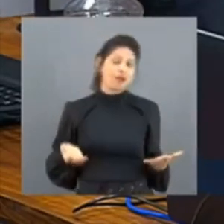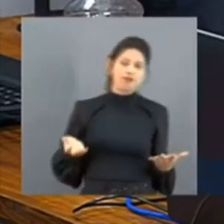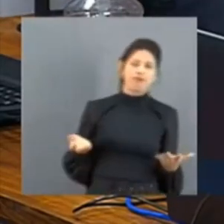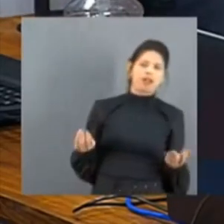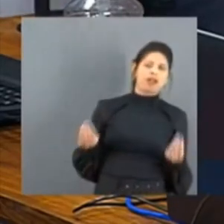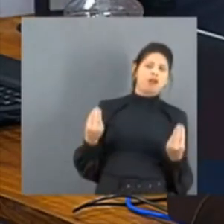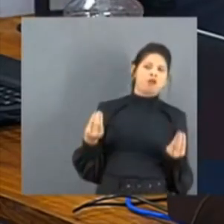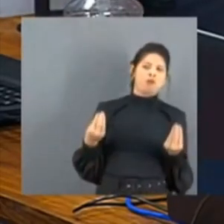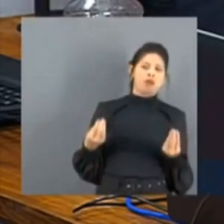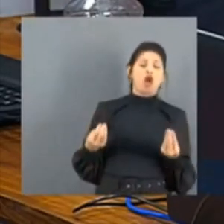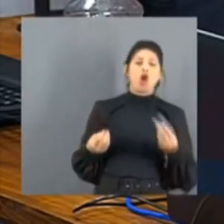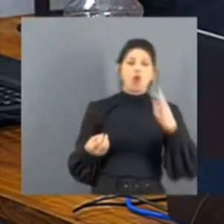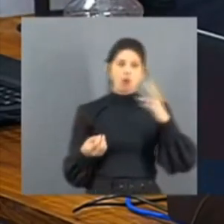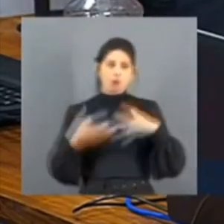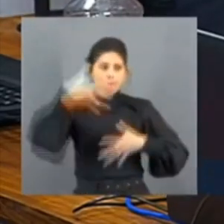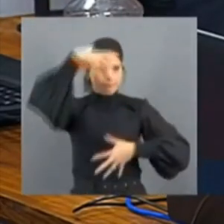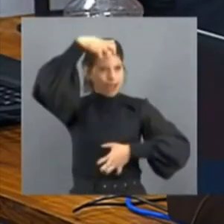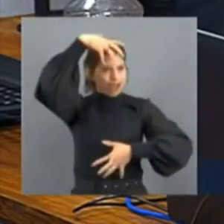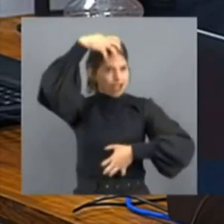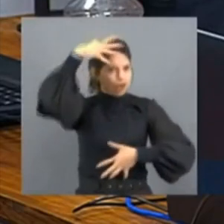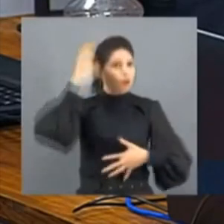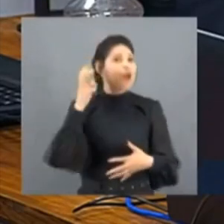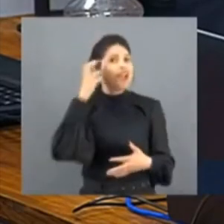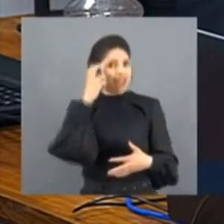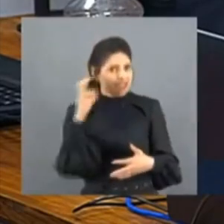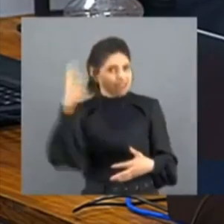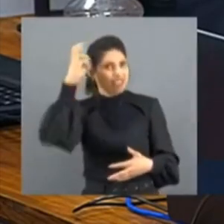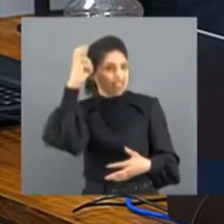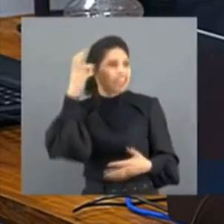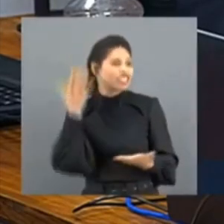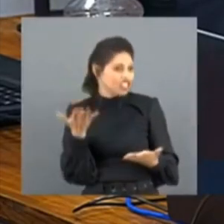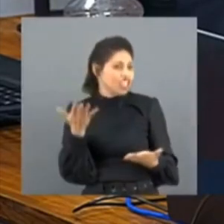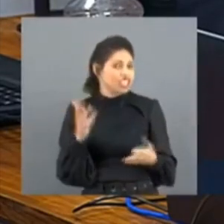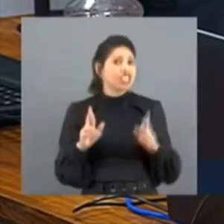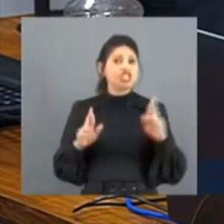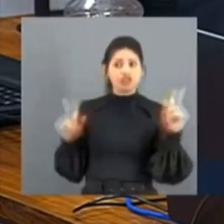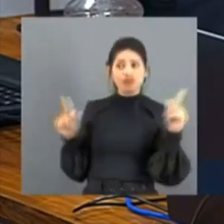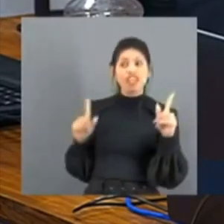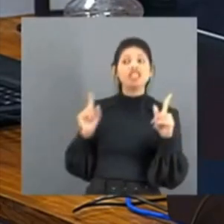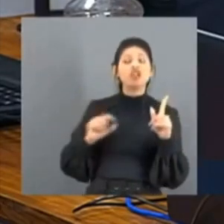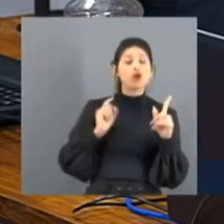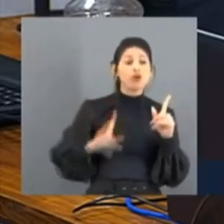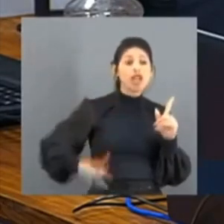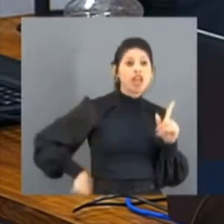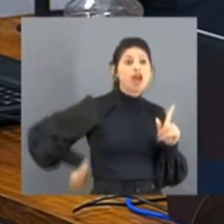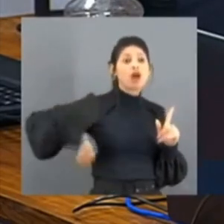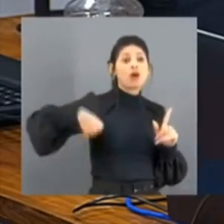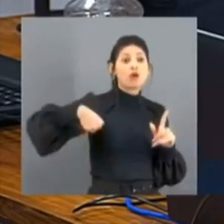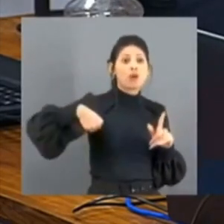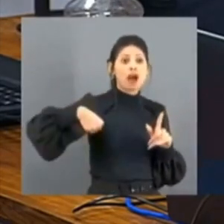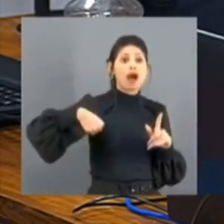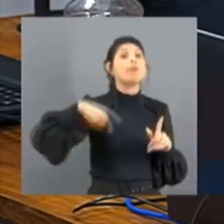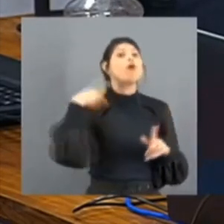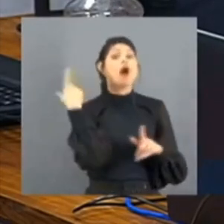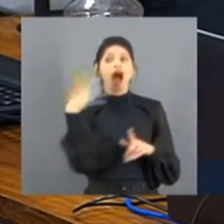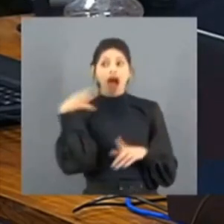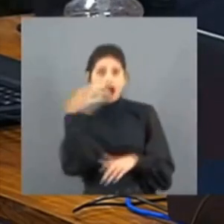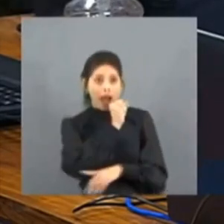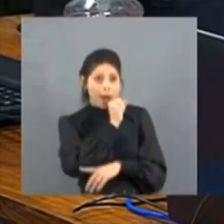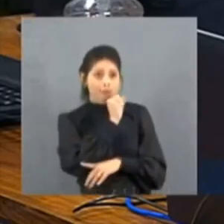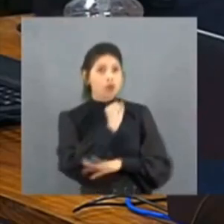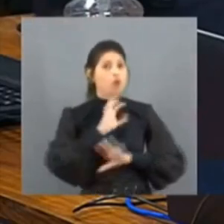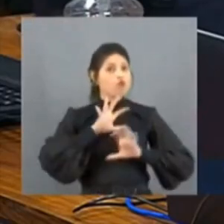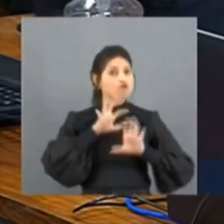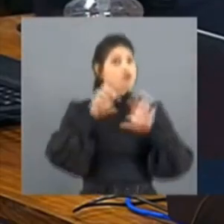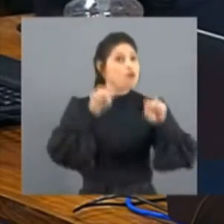macaco é inteligente? É bem pertinho do homem, a única diferença é o rabo. Ágil, valente,